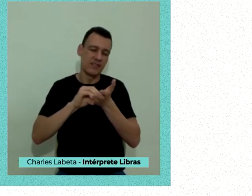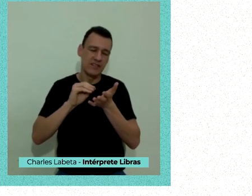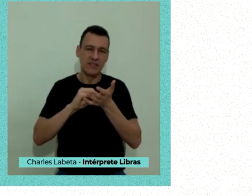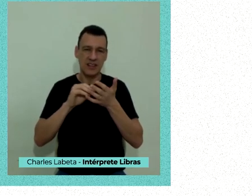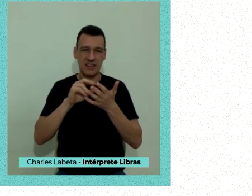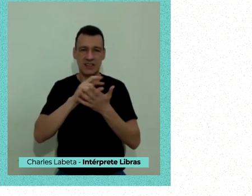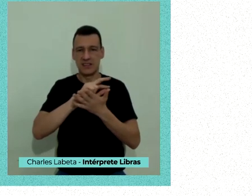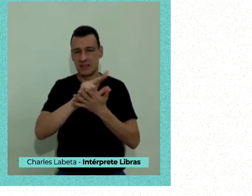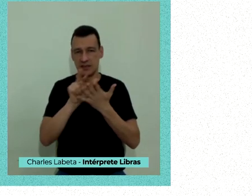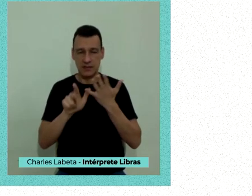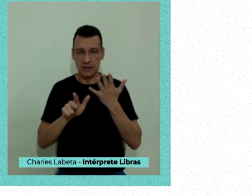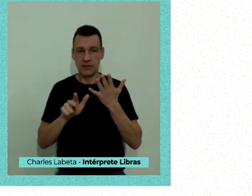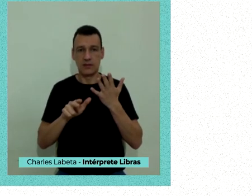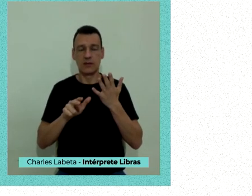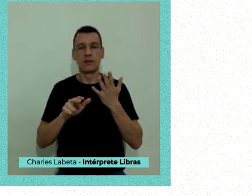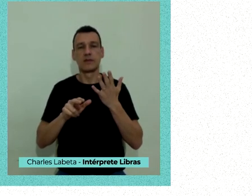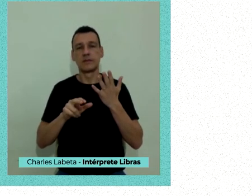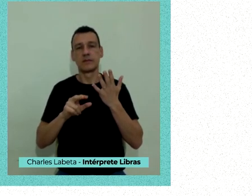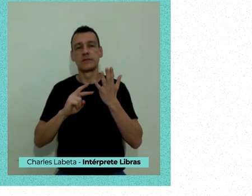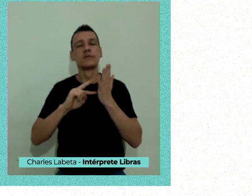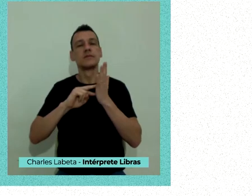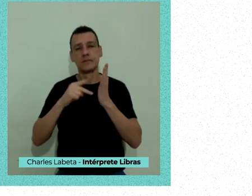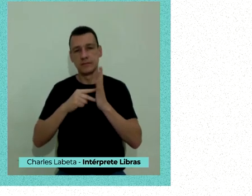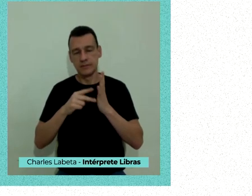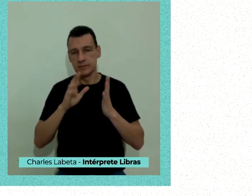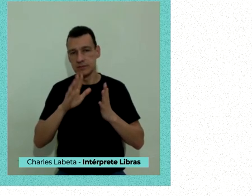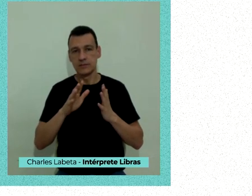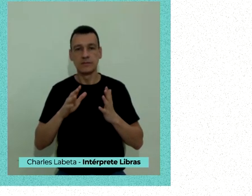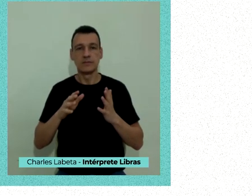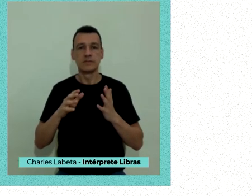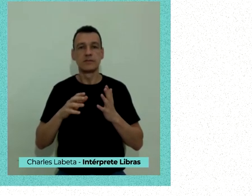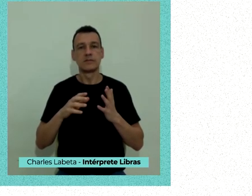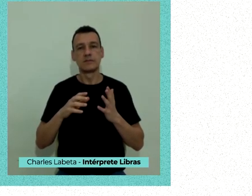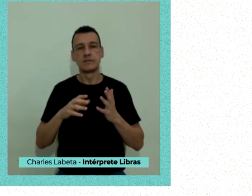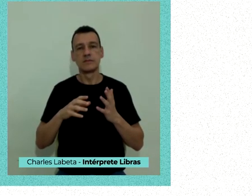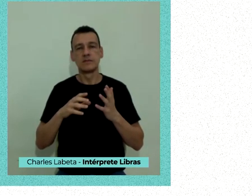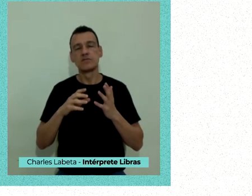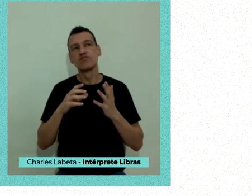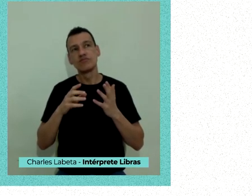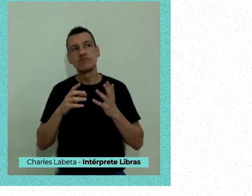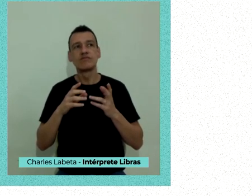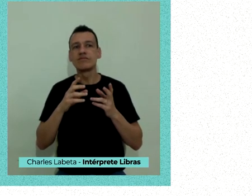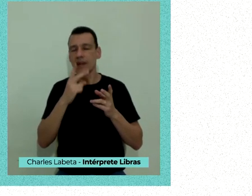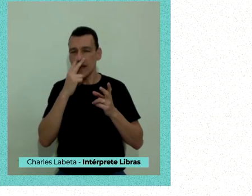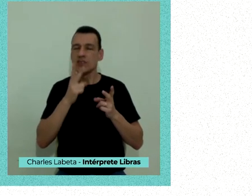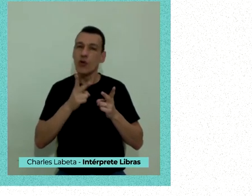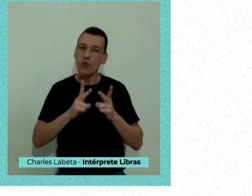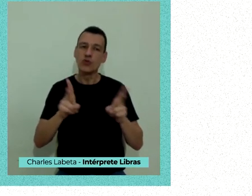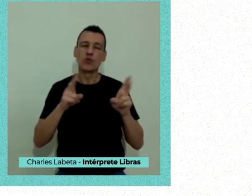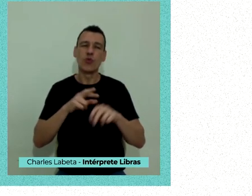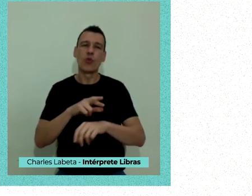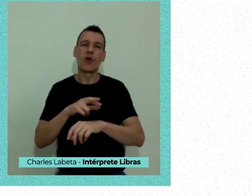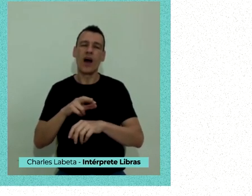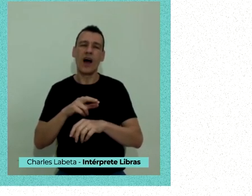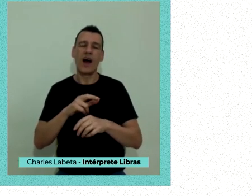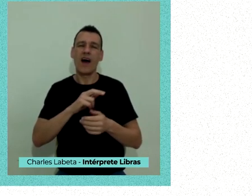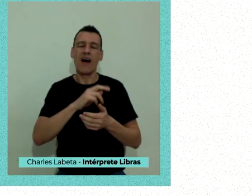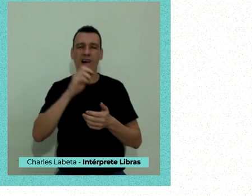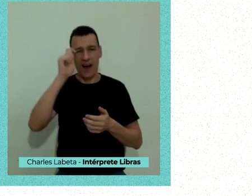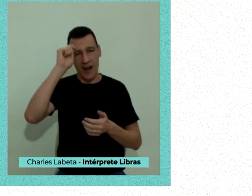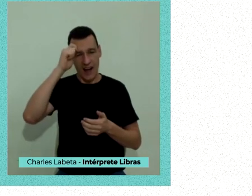ainda que estão introjetados em relação ao racismo permaneçam. E quando